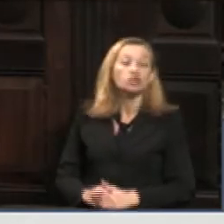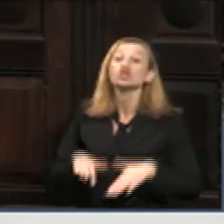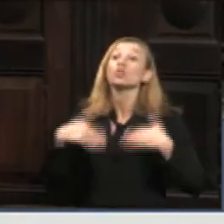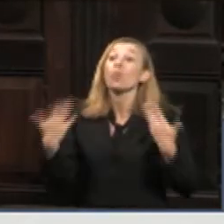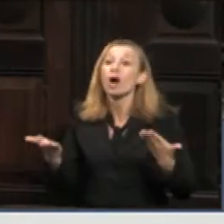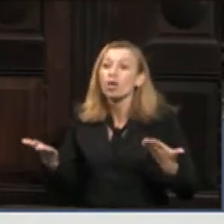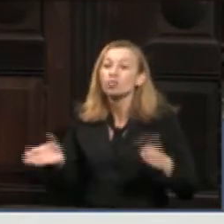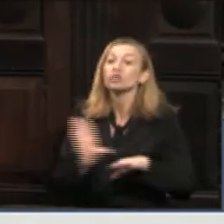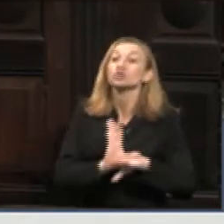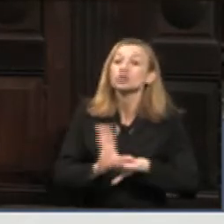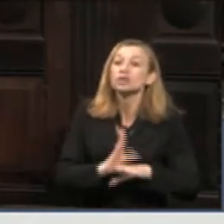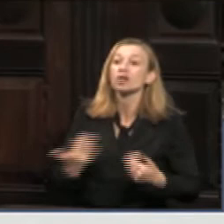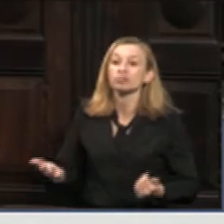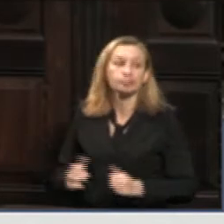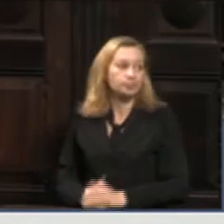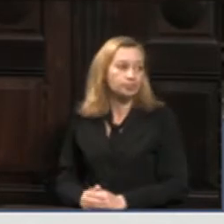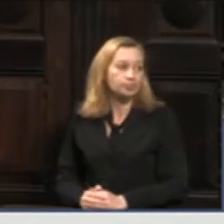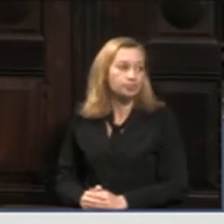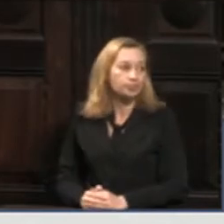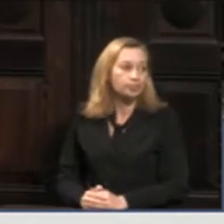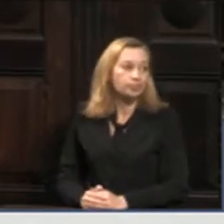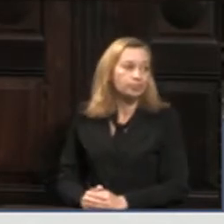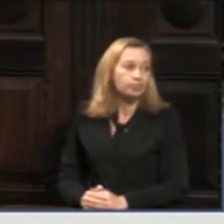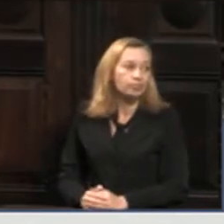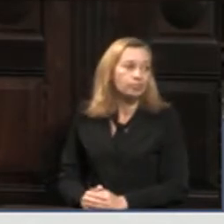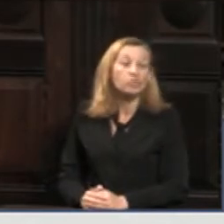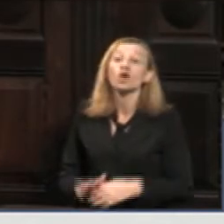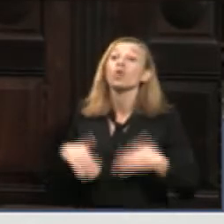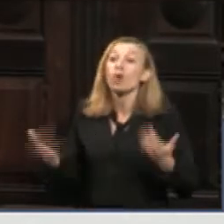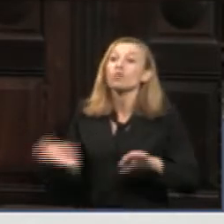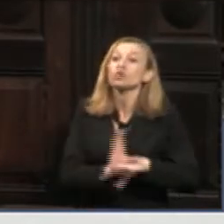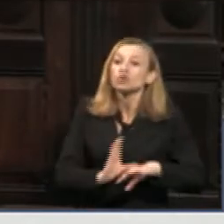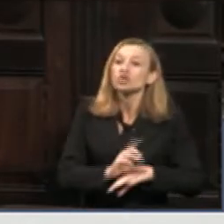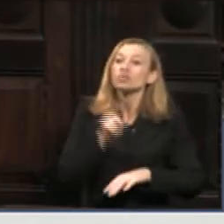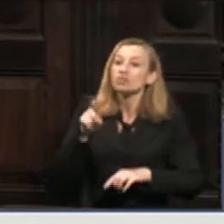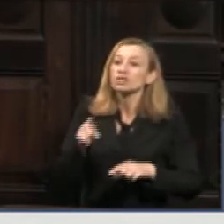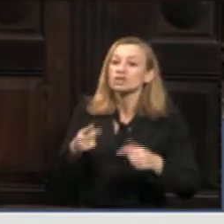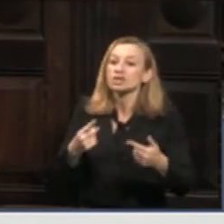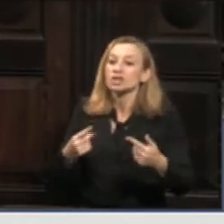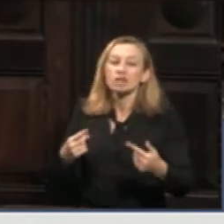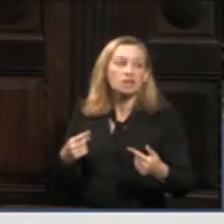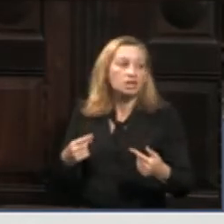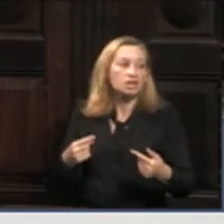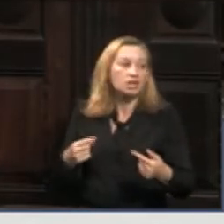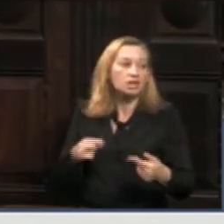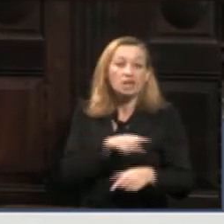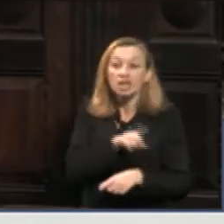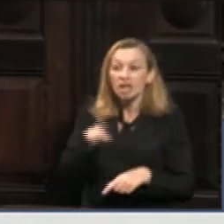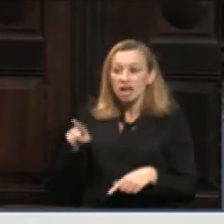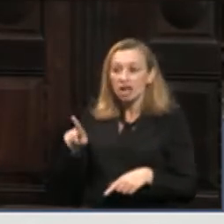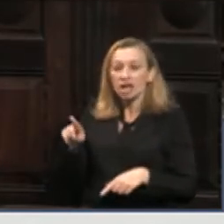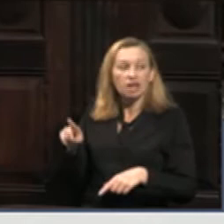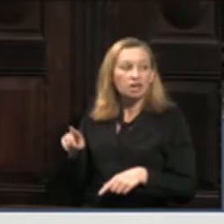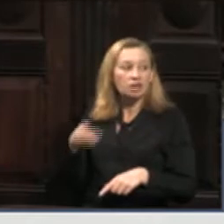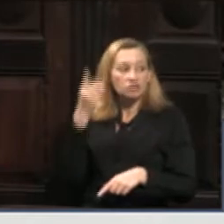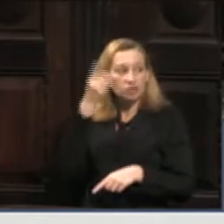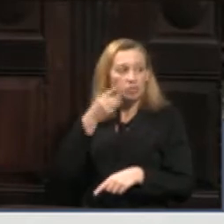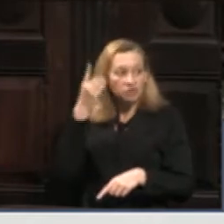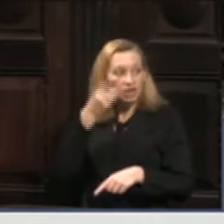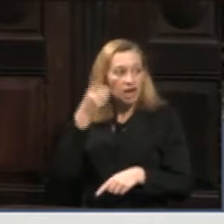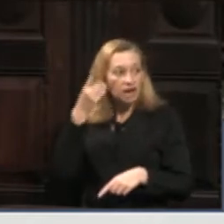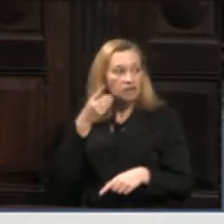Constituição? Qual a Constituição que eles defendem? A Constituição dos amigos?